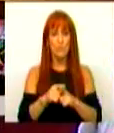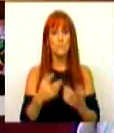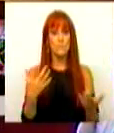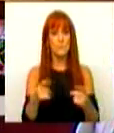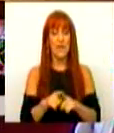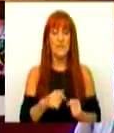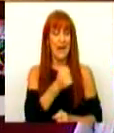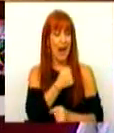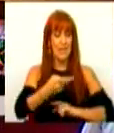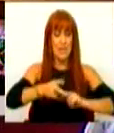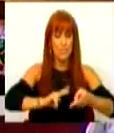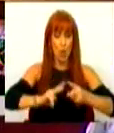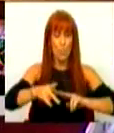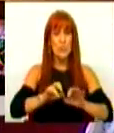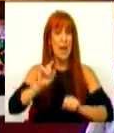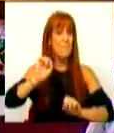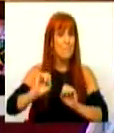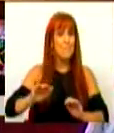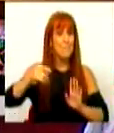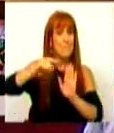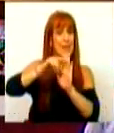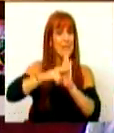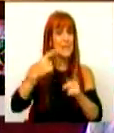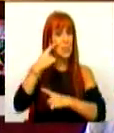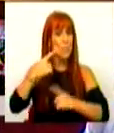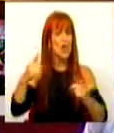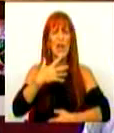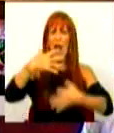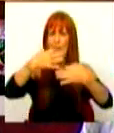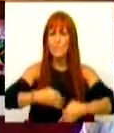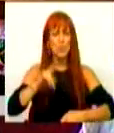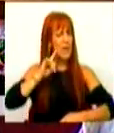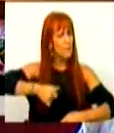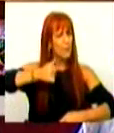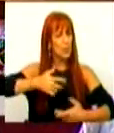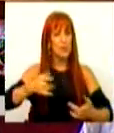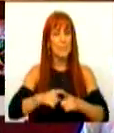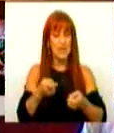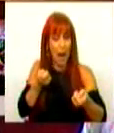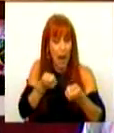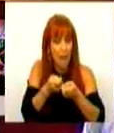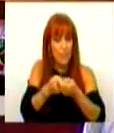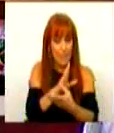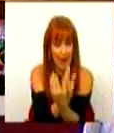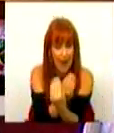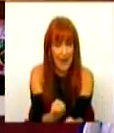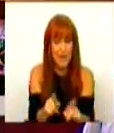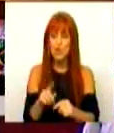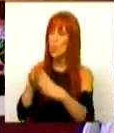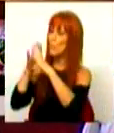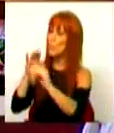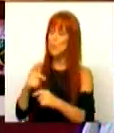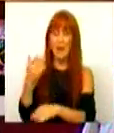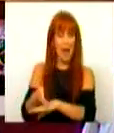estabelecimento da residência alternada como princípio se revela absolutamente essencial para aproximar a criança do modelo